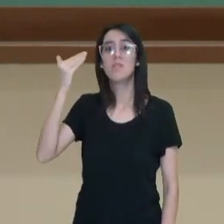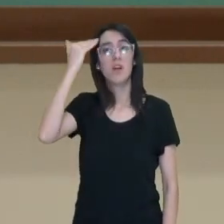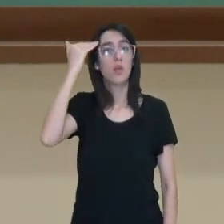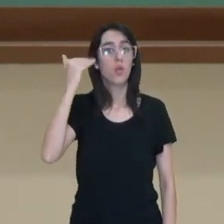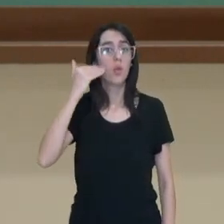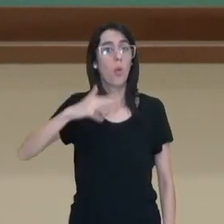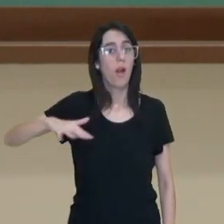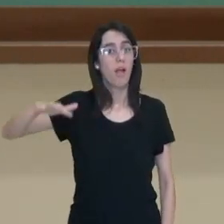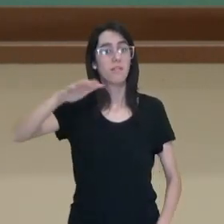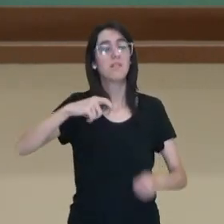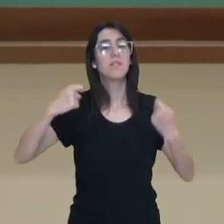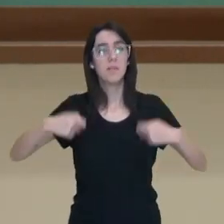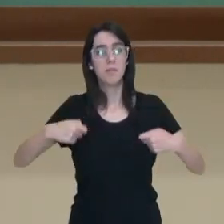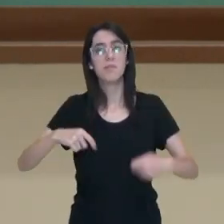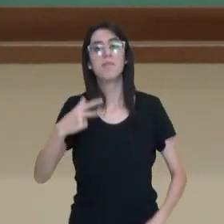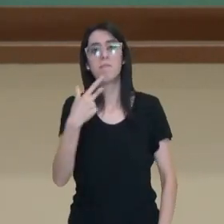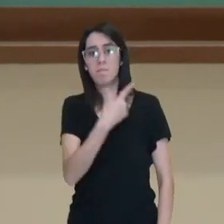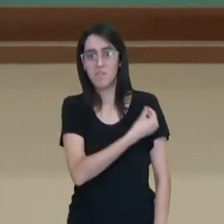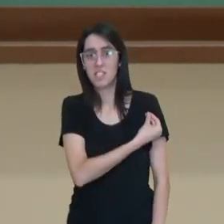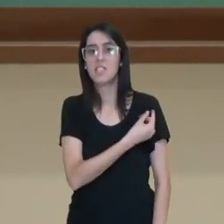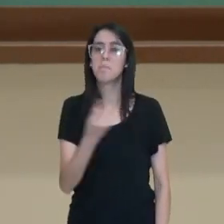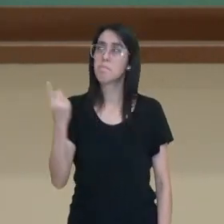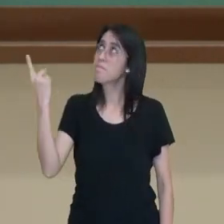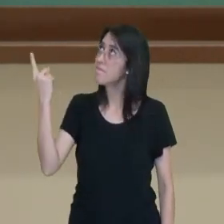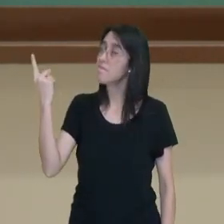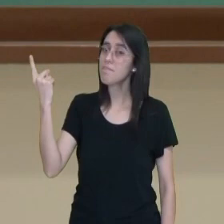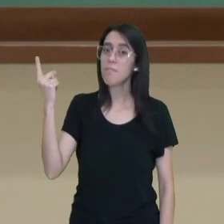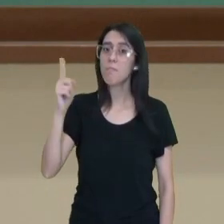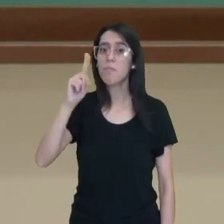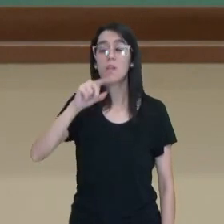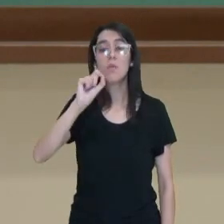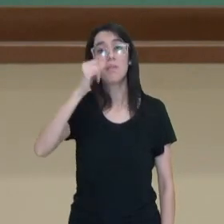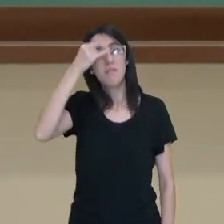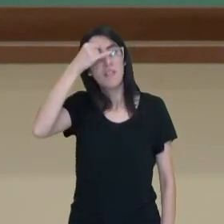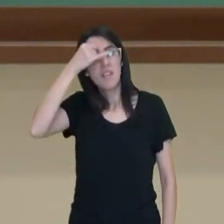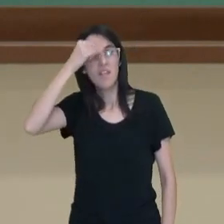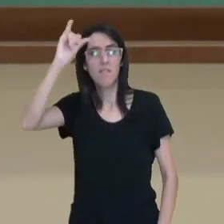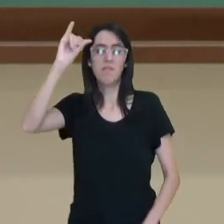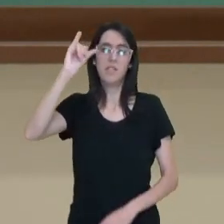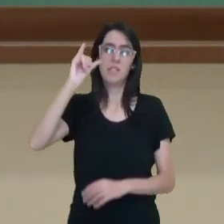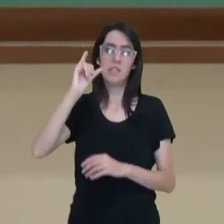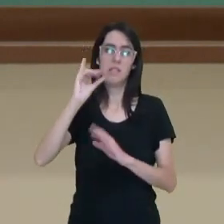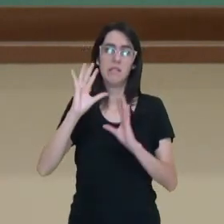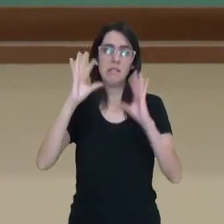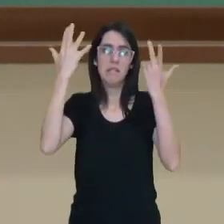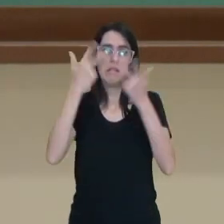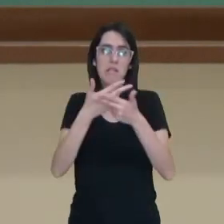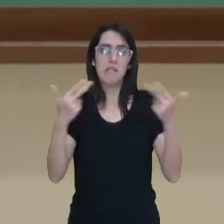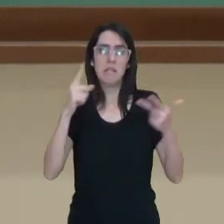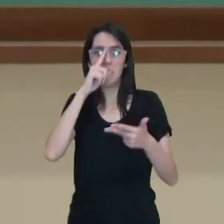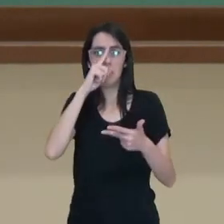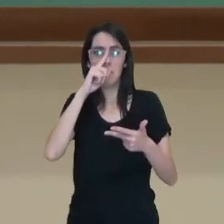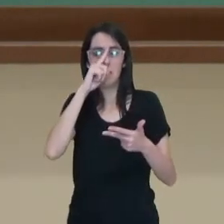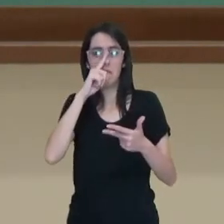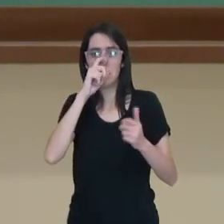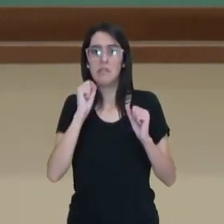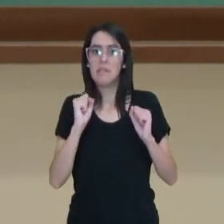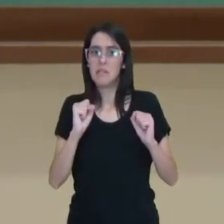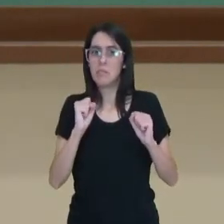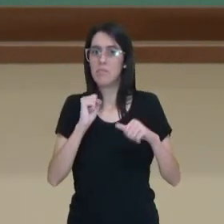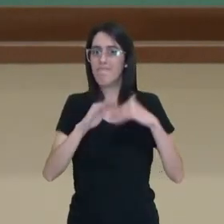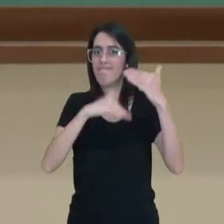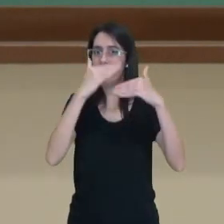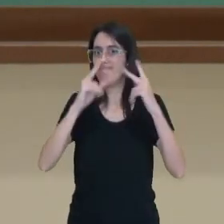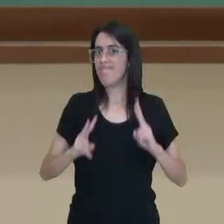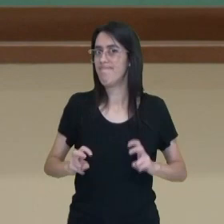adolescentes, tá? Nos pré-adolescentes e nos adolescentes, e é justamente para evitar esse tipo de situação, né? Desse risco de desenvolver o